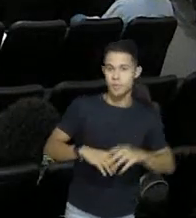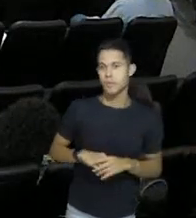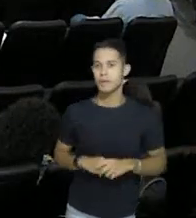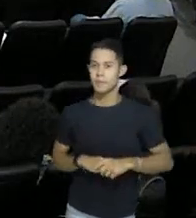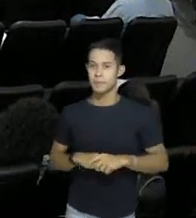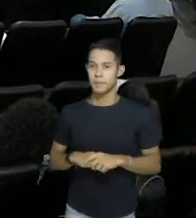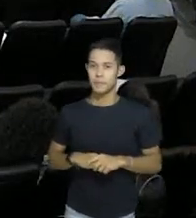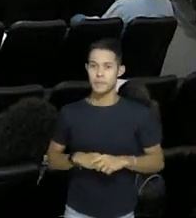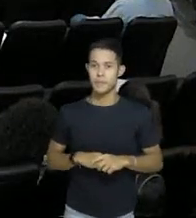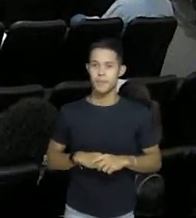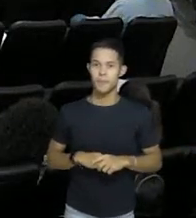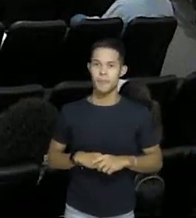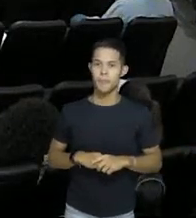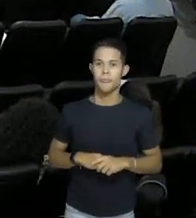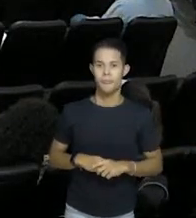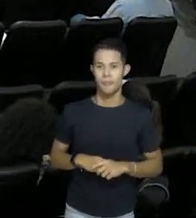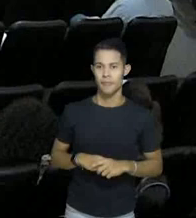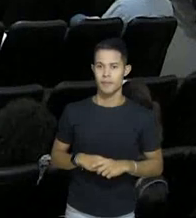Oi, Grace.